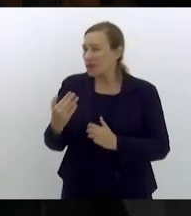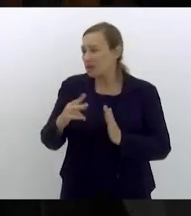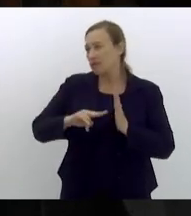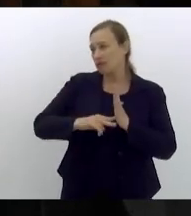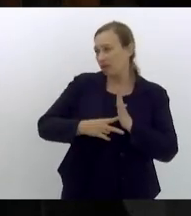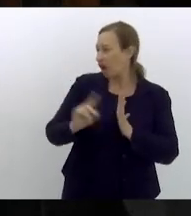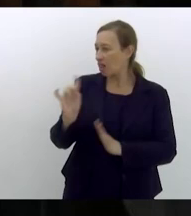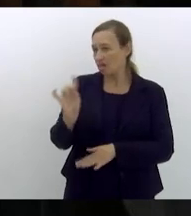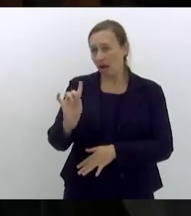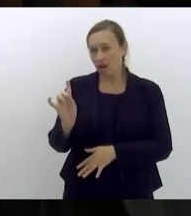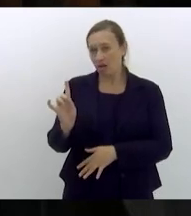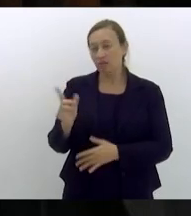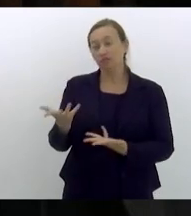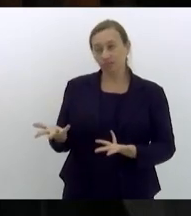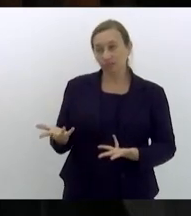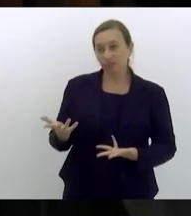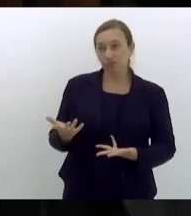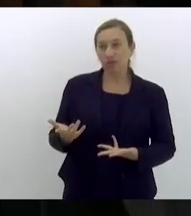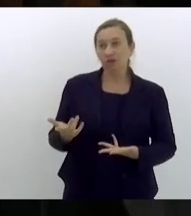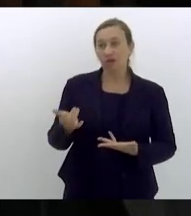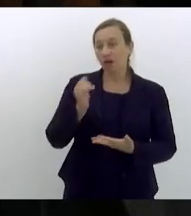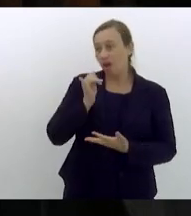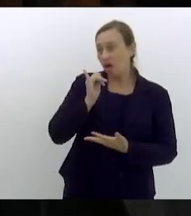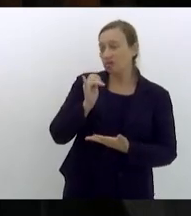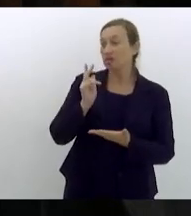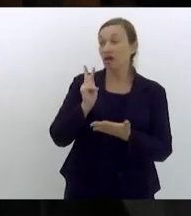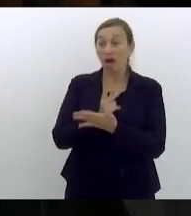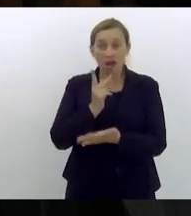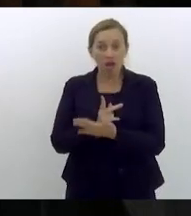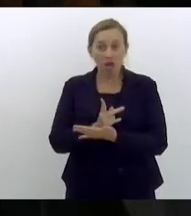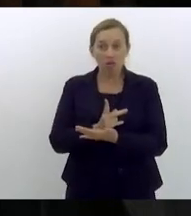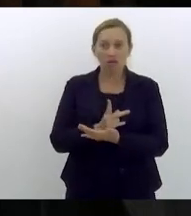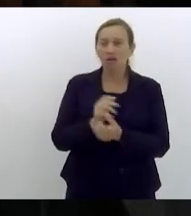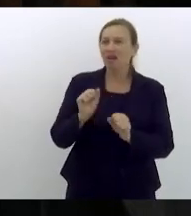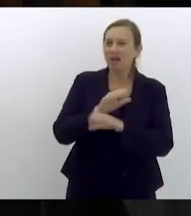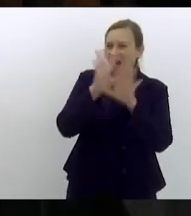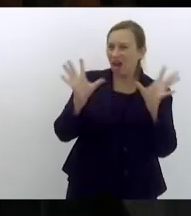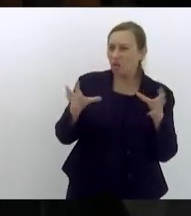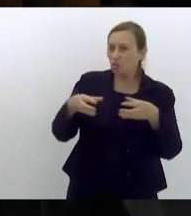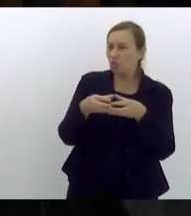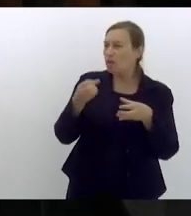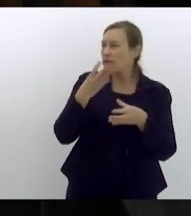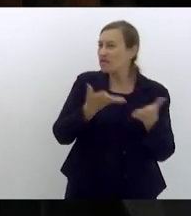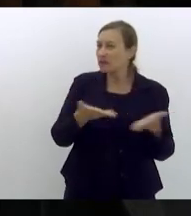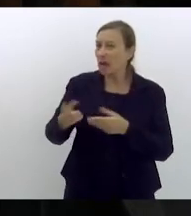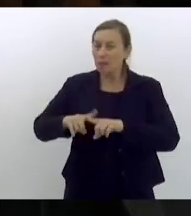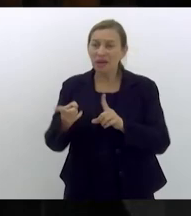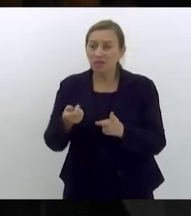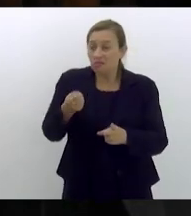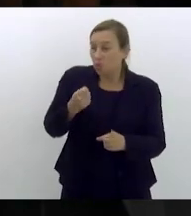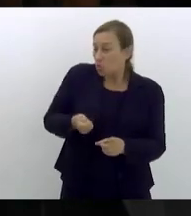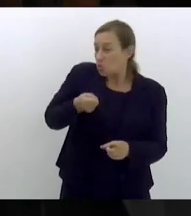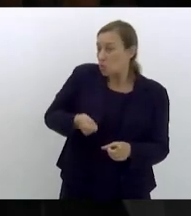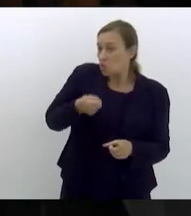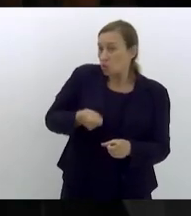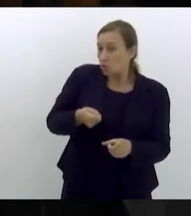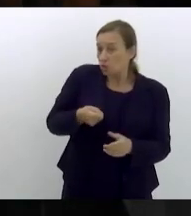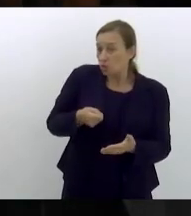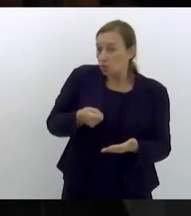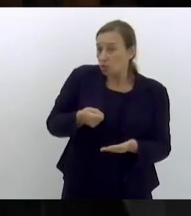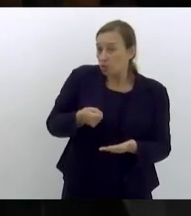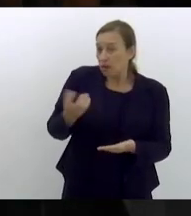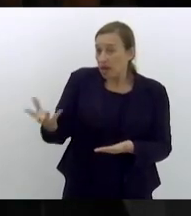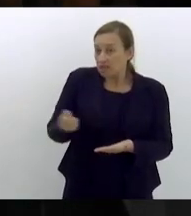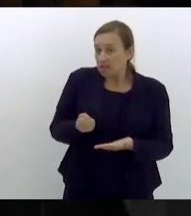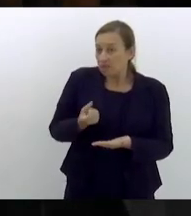sua narrativa Mansa queremos induzir a erro claro que uma rede é muito bem-vinda agora não pode exigir que o indivíduo para fazer ganhar o benefício